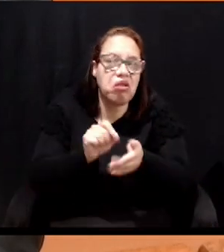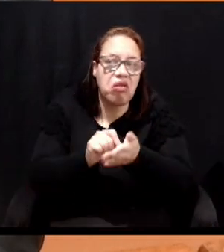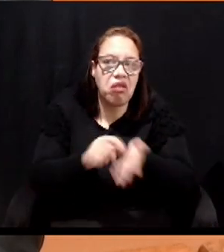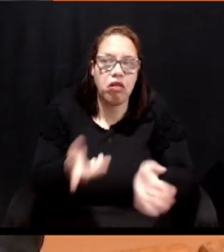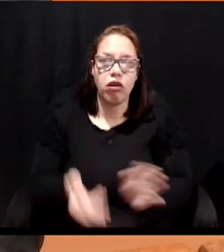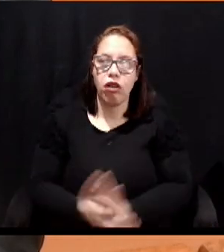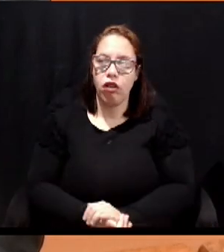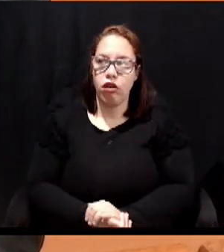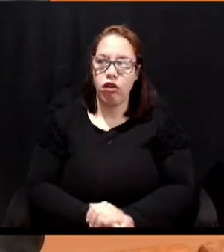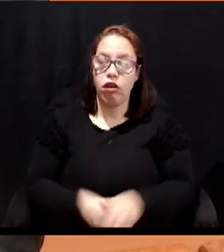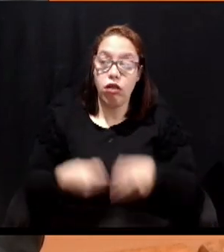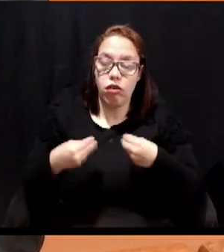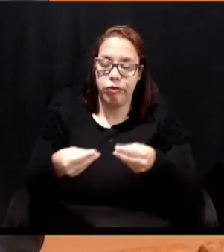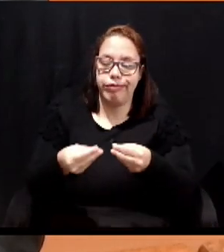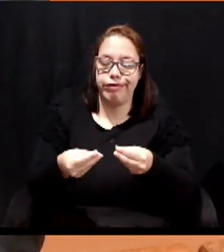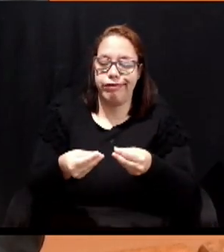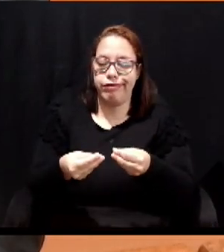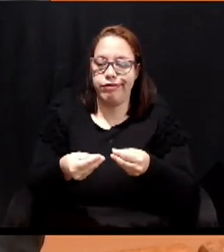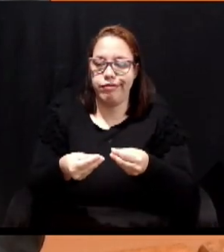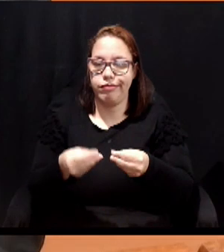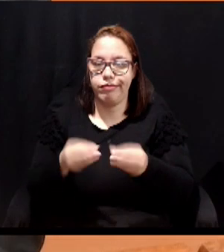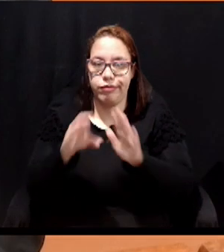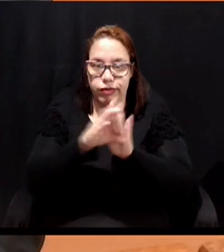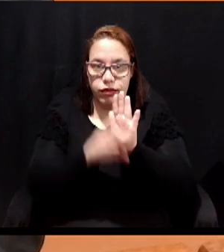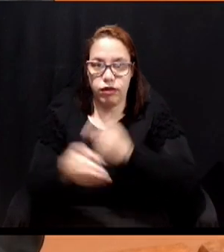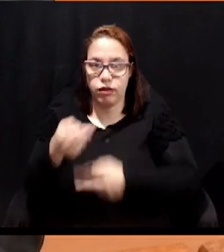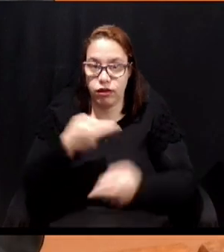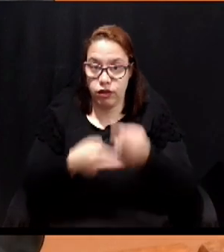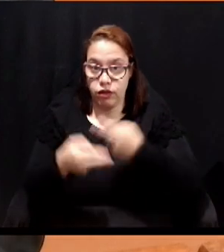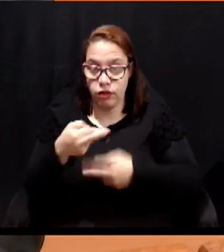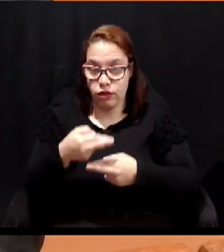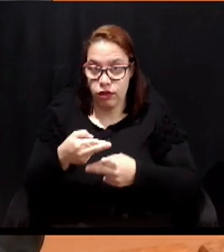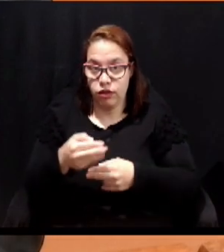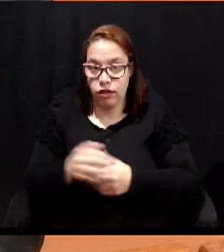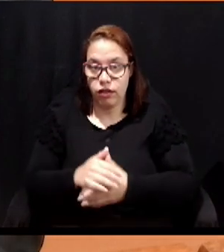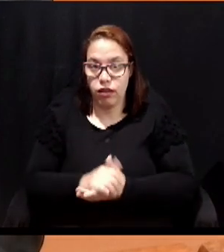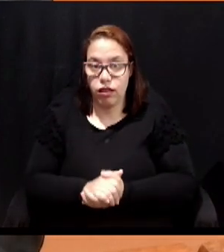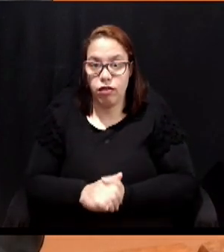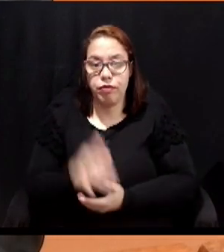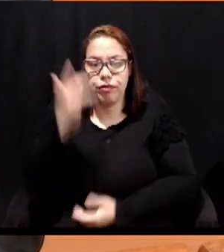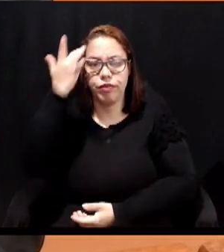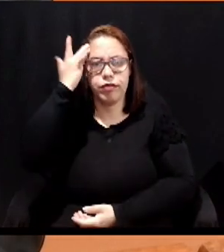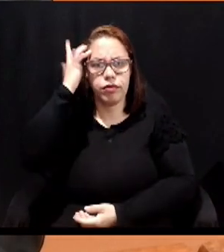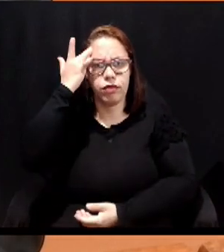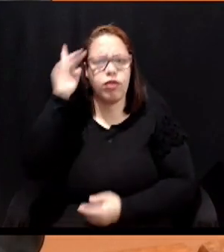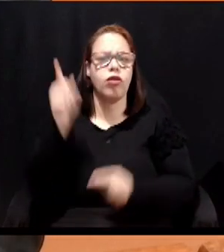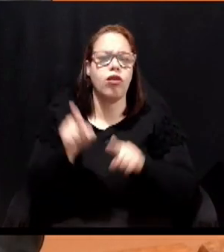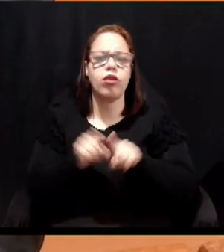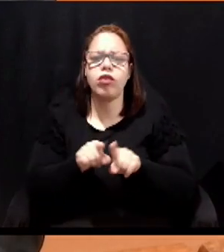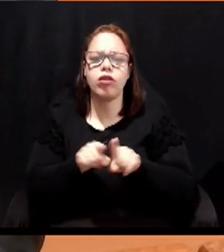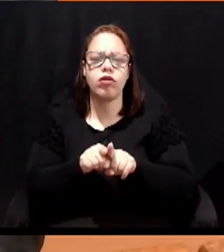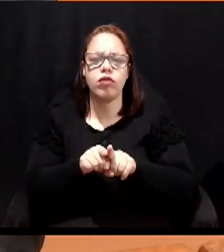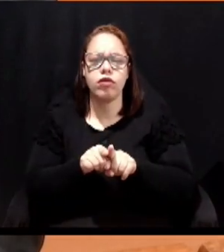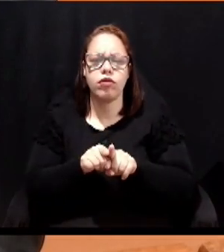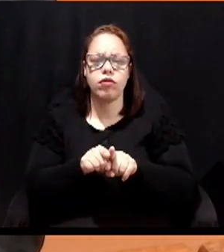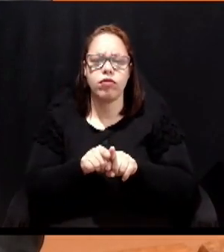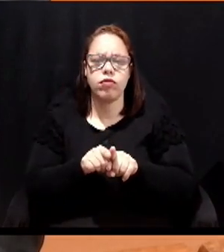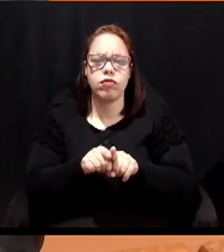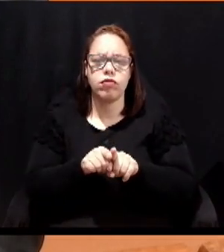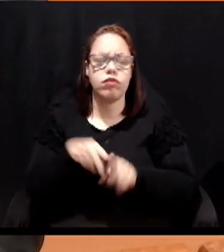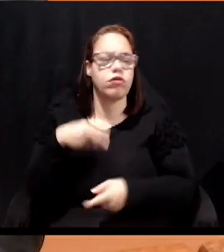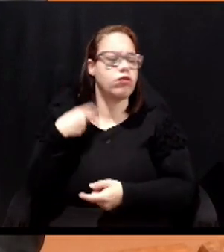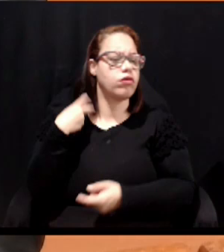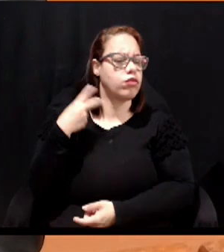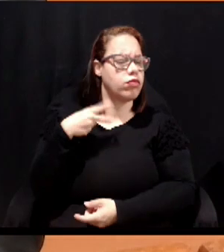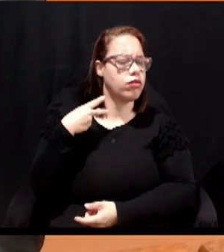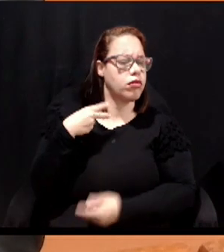levando conteúdo e relacionamento. E não acho que também não é uma política da Câmara fazer